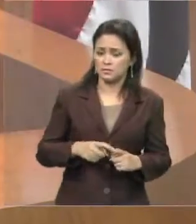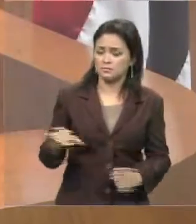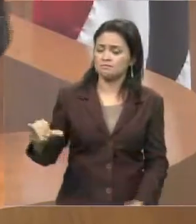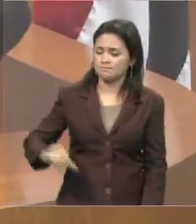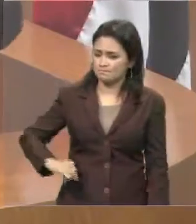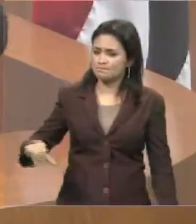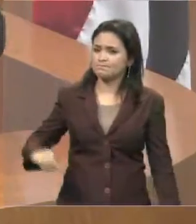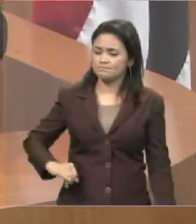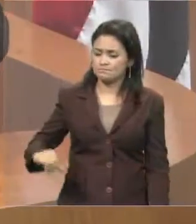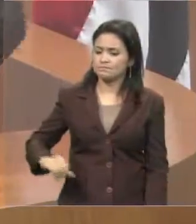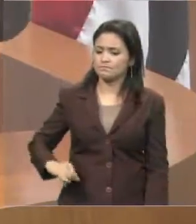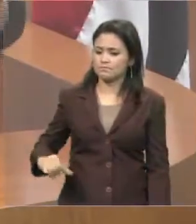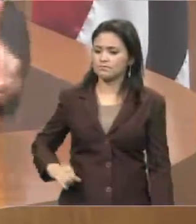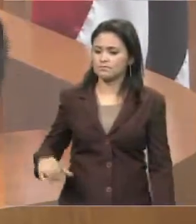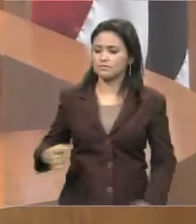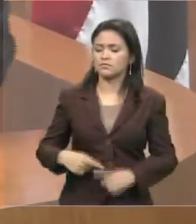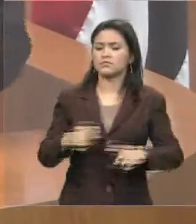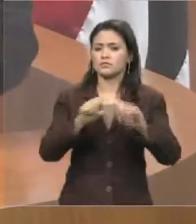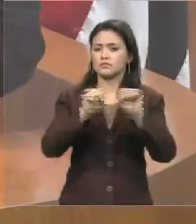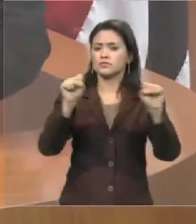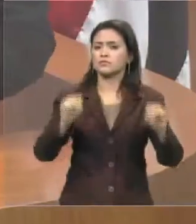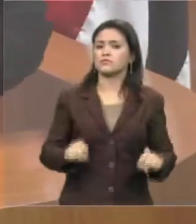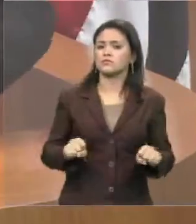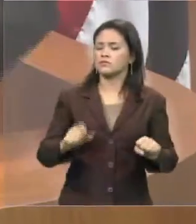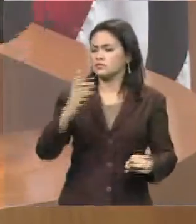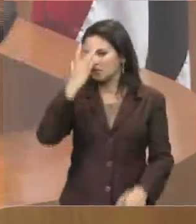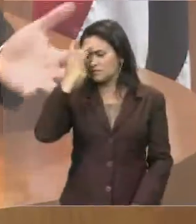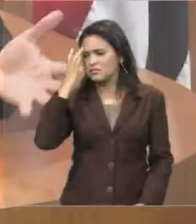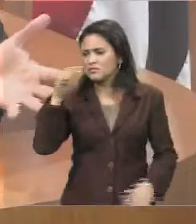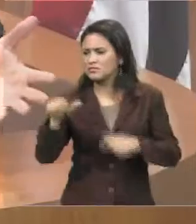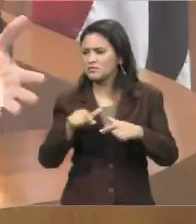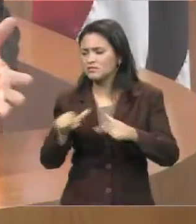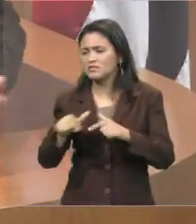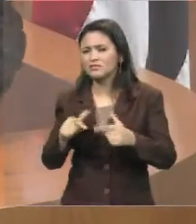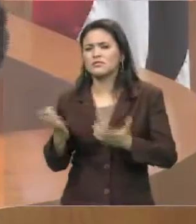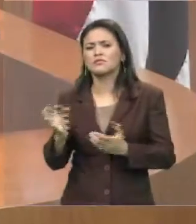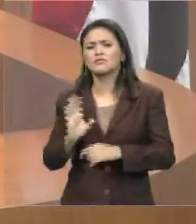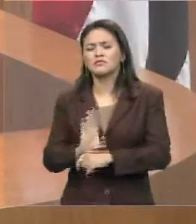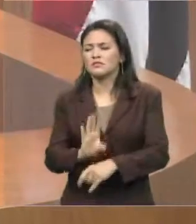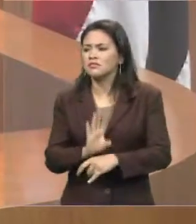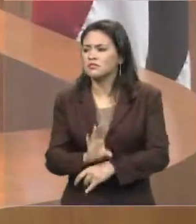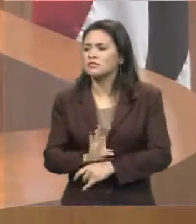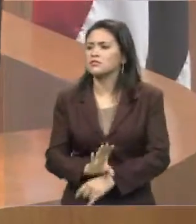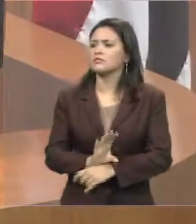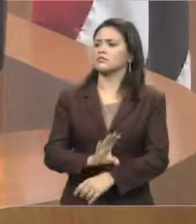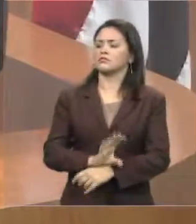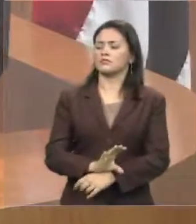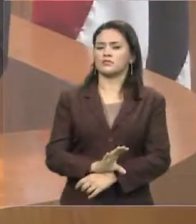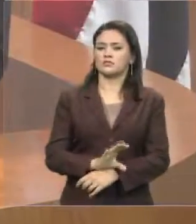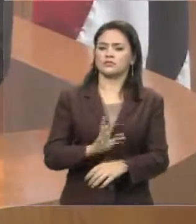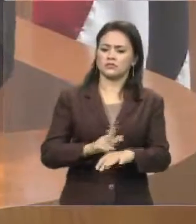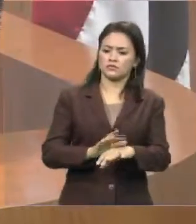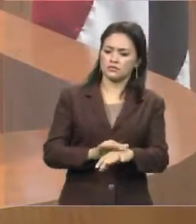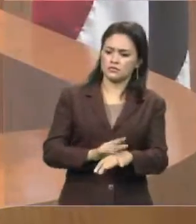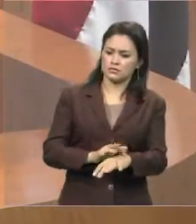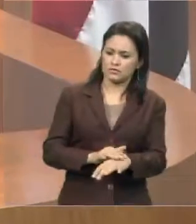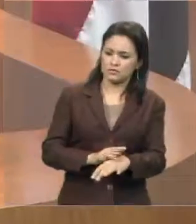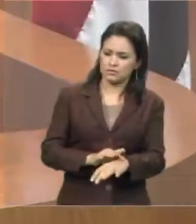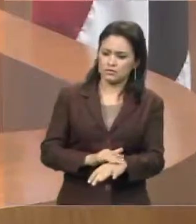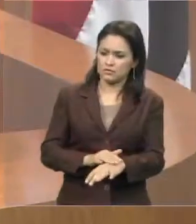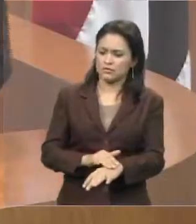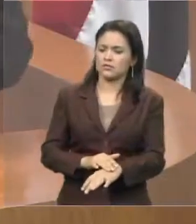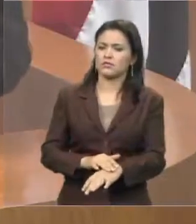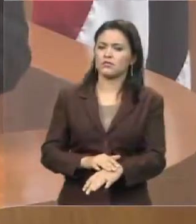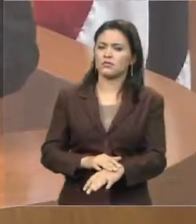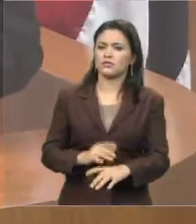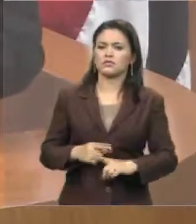sofrimento do sistema, de pessoas que trabalham hoje, que querem ajudar o paciente, que querem ajudar a socorrer uma